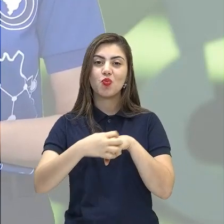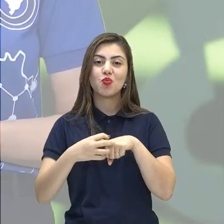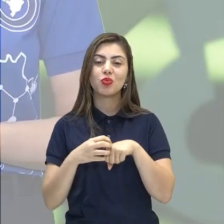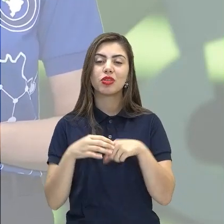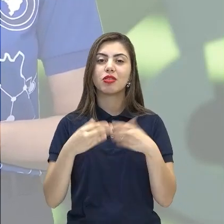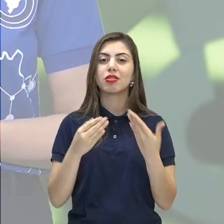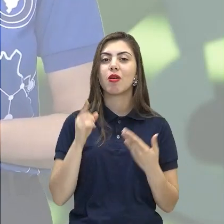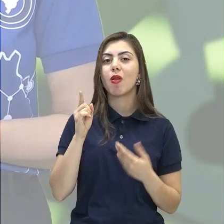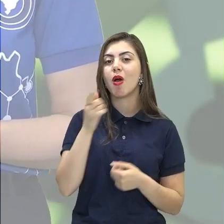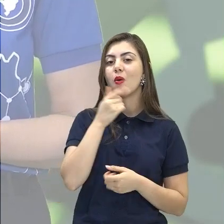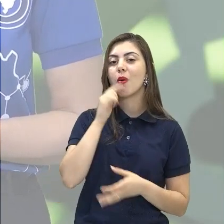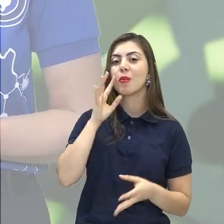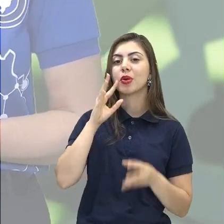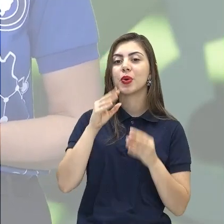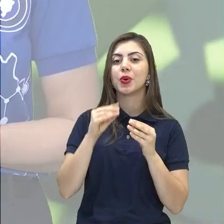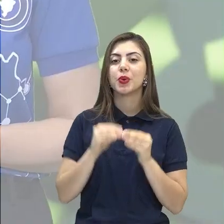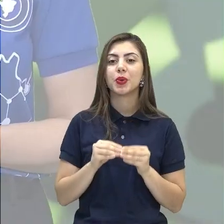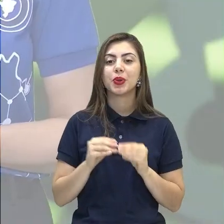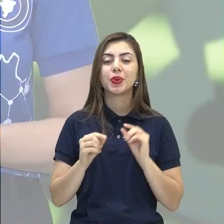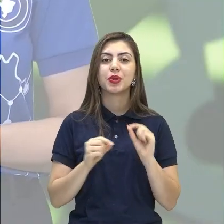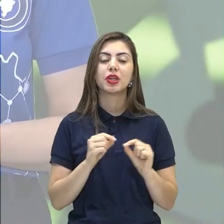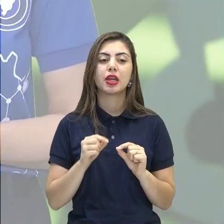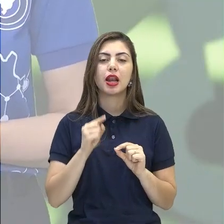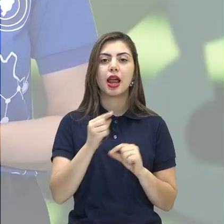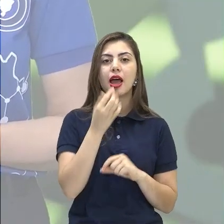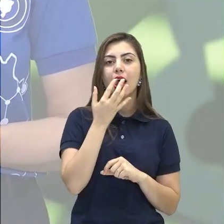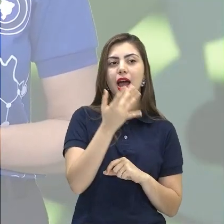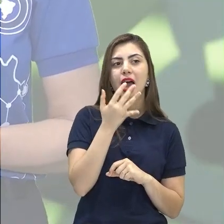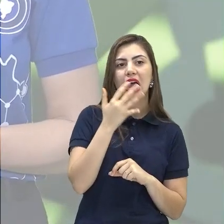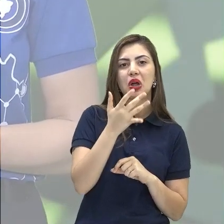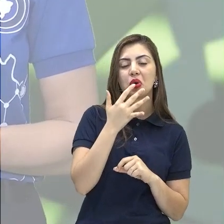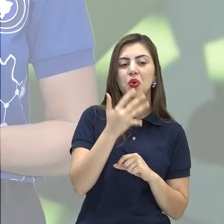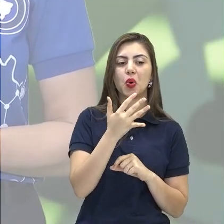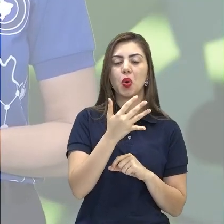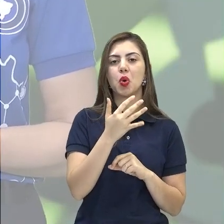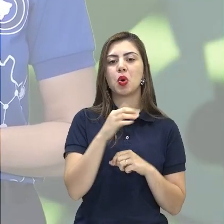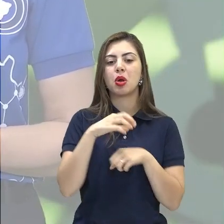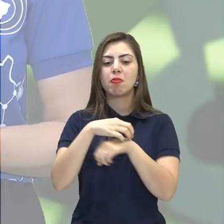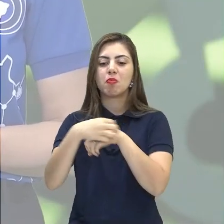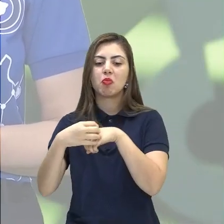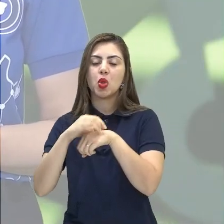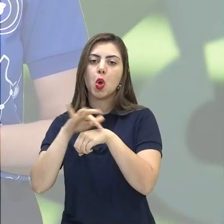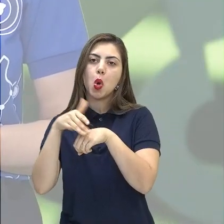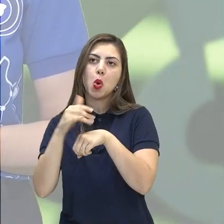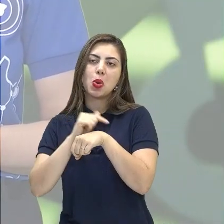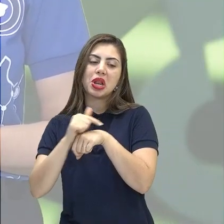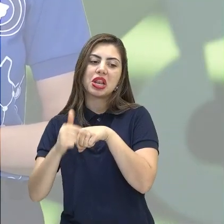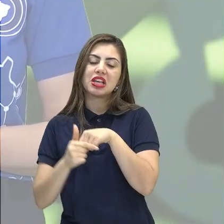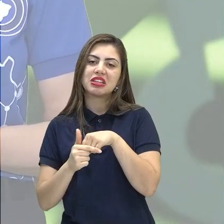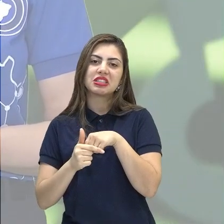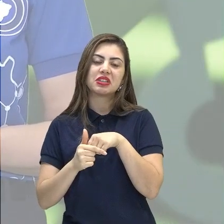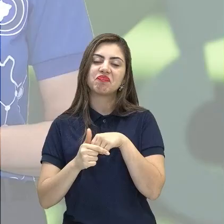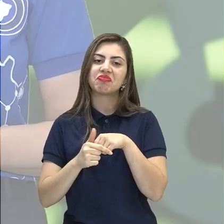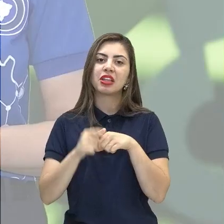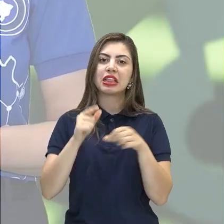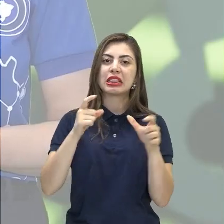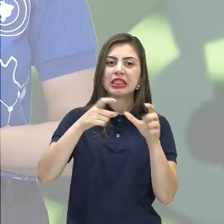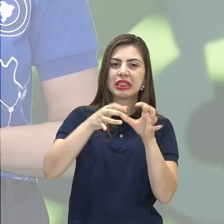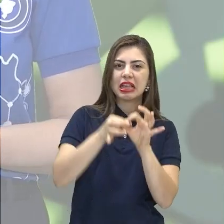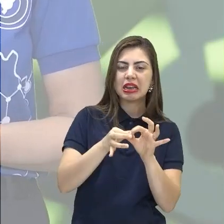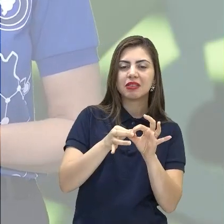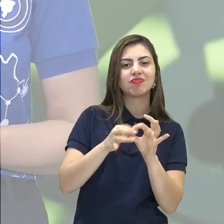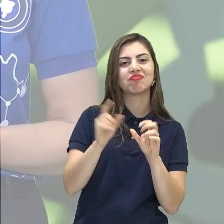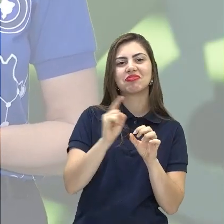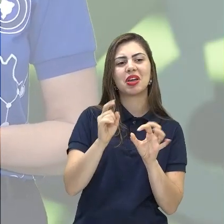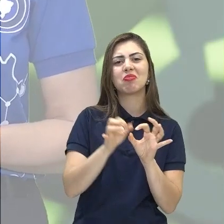cor era independente da herança da textura. Como resultado, a segunda lei de Mendel pode ser enunciada da seguinte